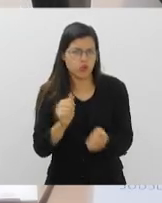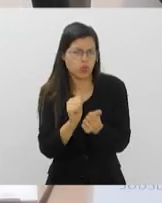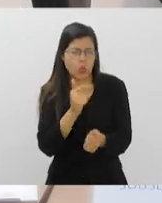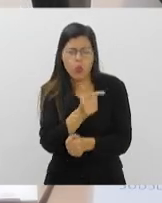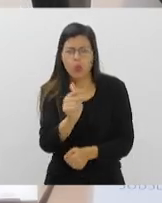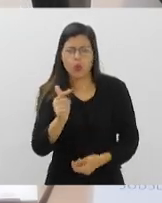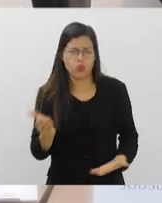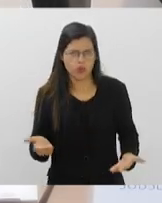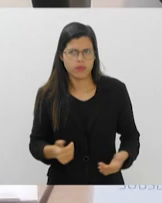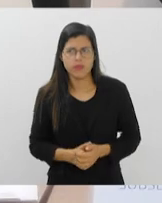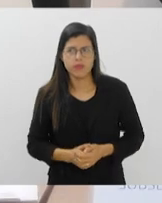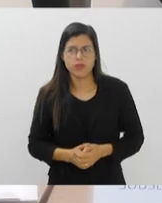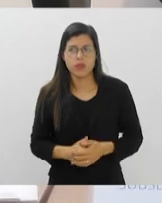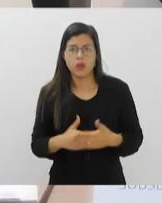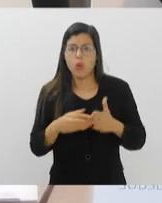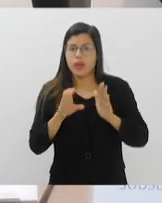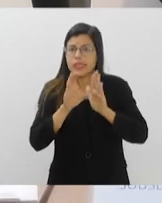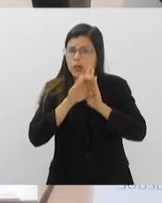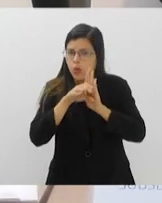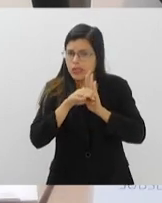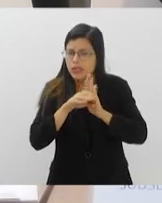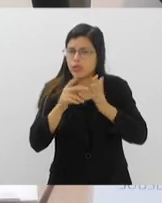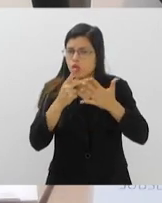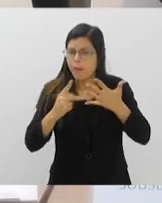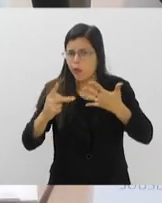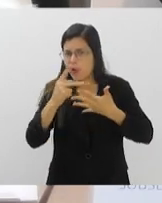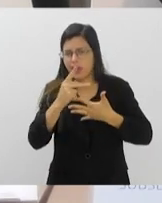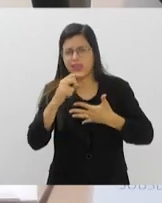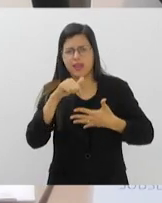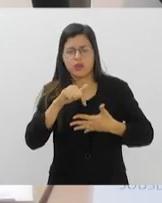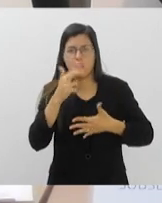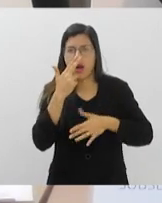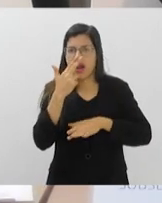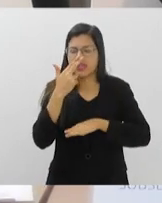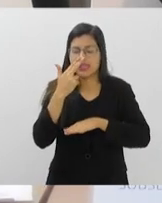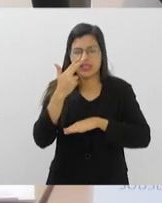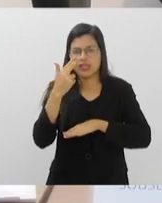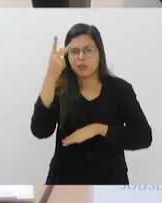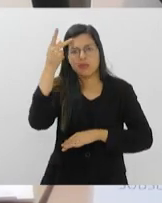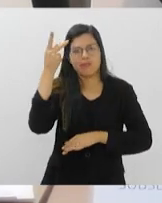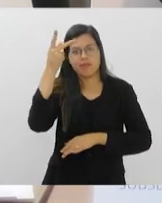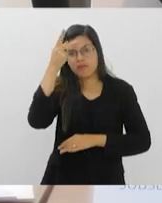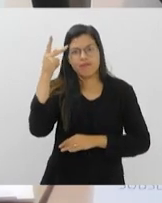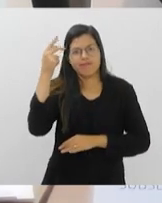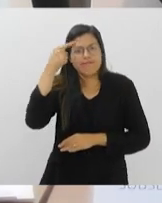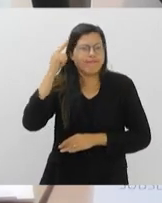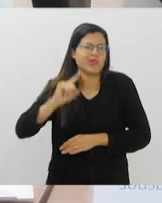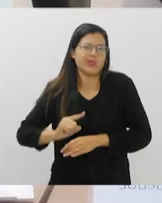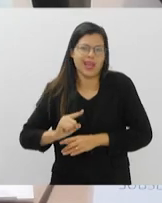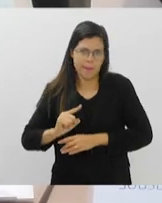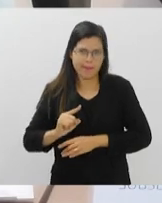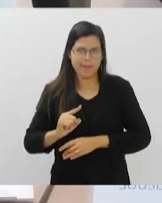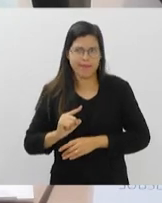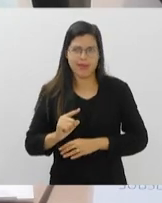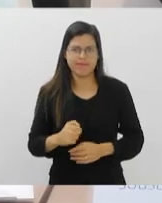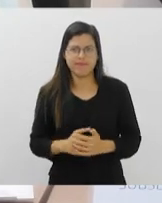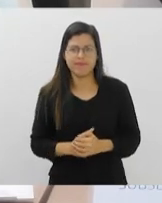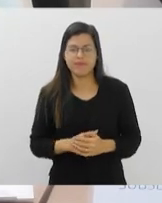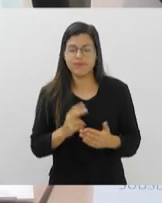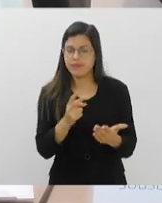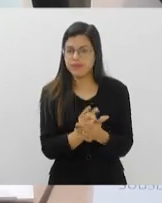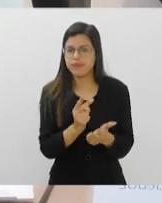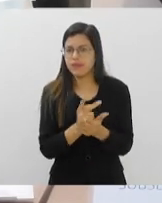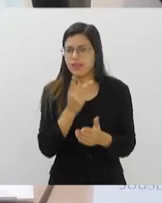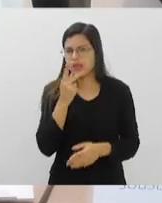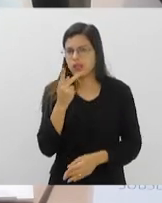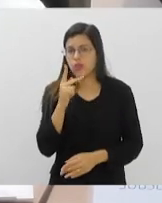o conceito de prioridade absoluta ainda tá muito distante muito distante eu sempre falo